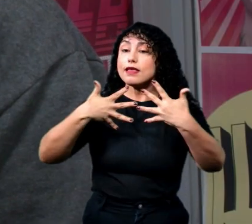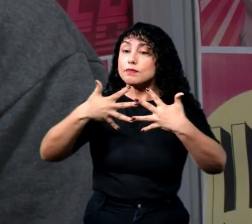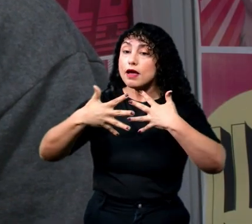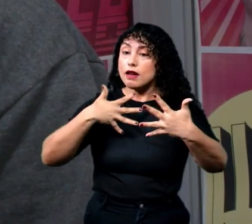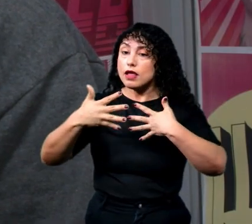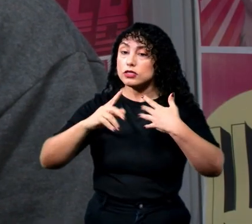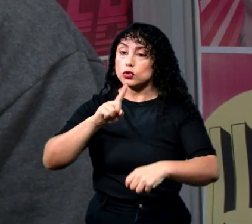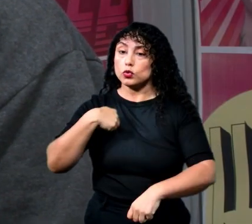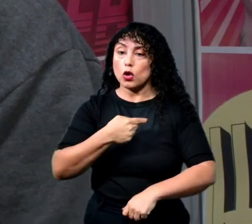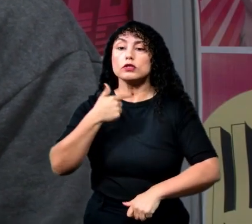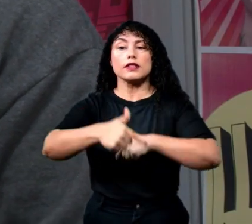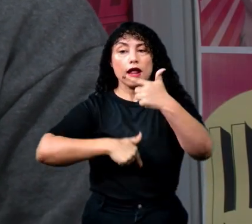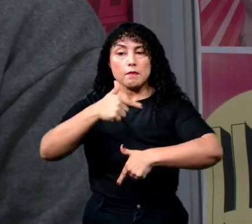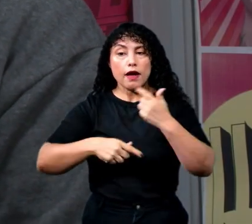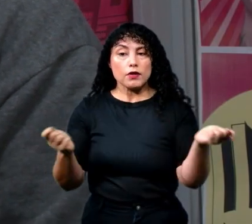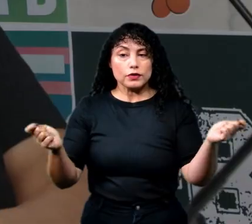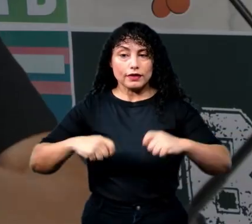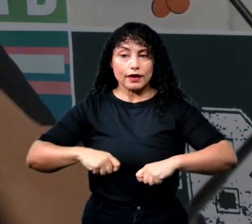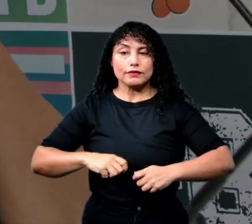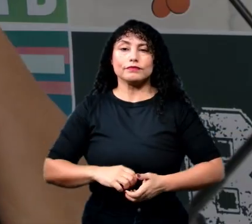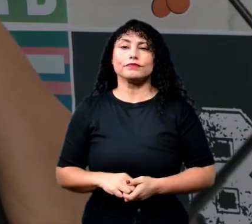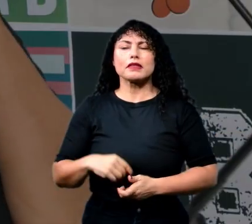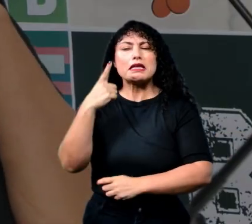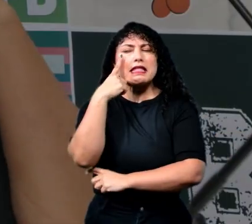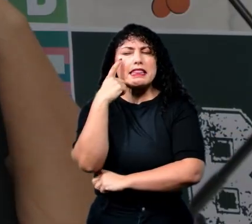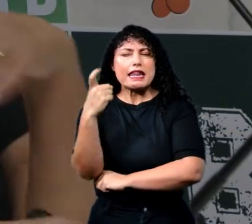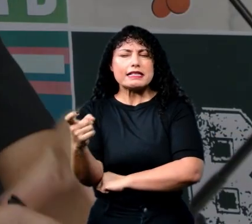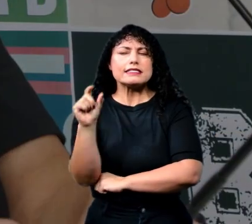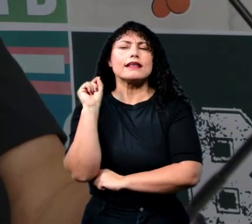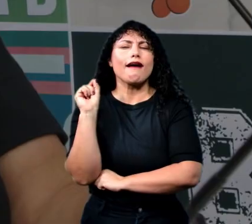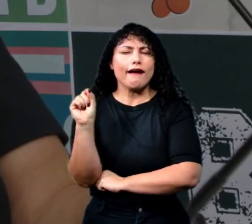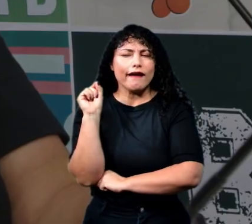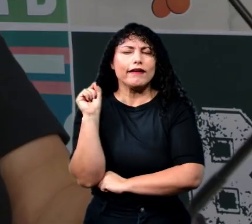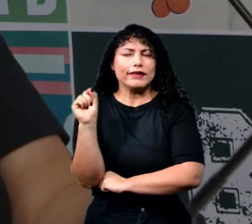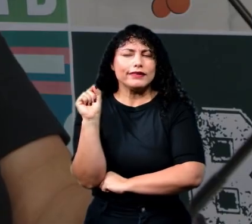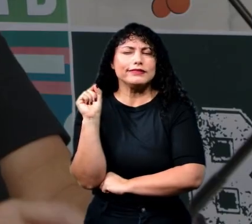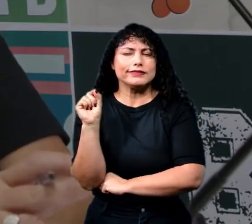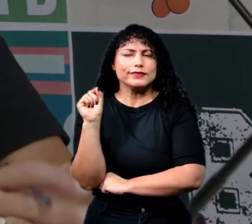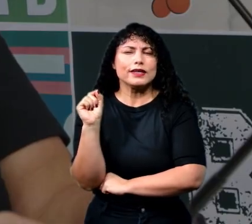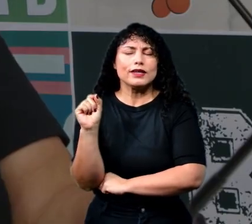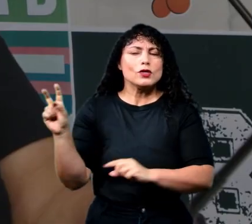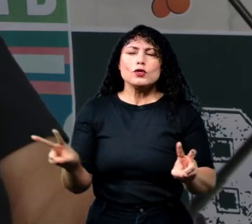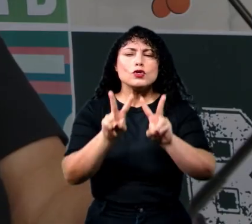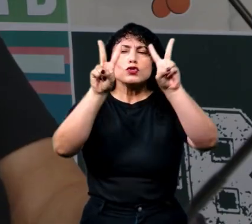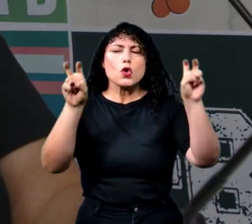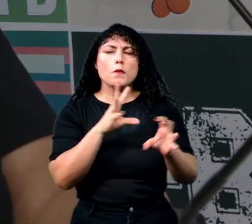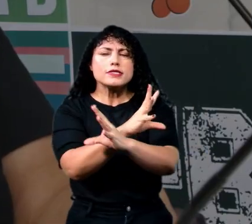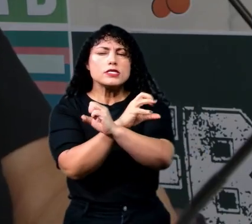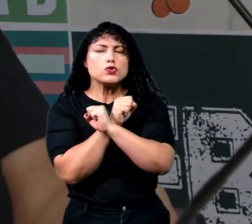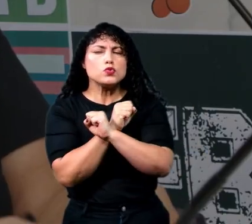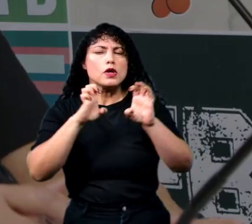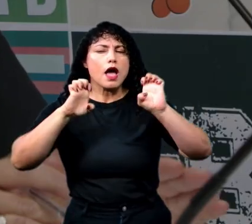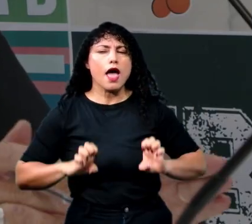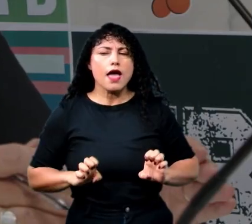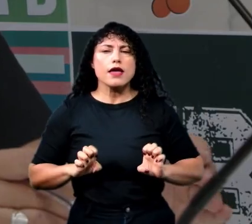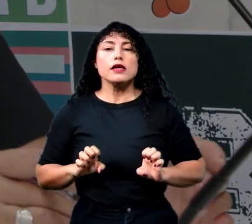nosso trabalho, né? Achei interessante que sobre a censura ética, que